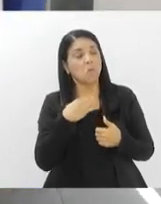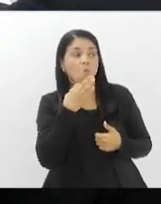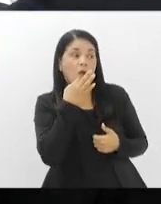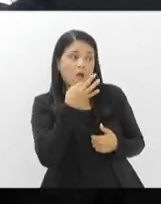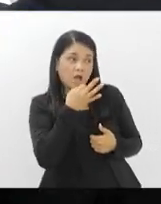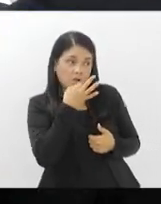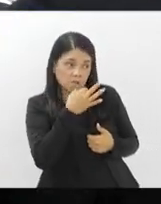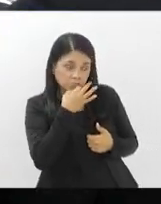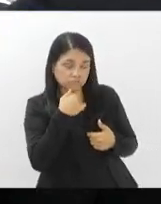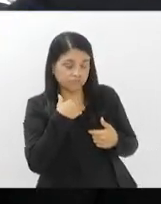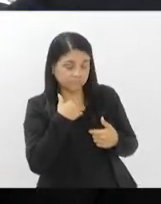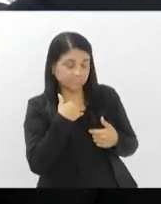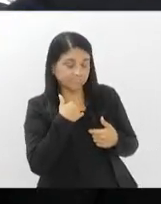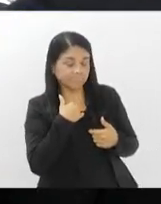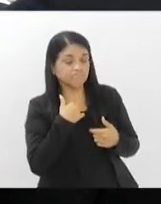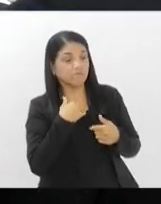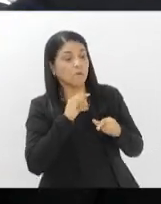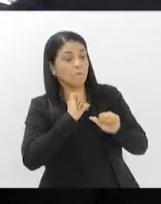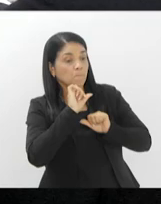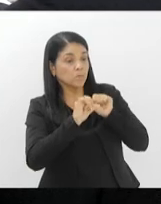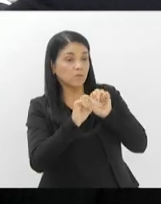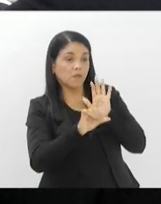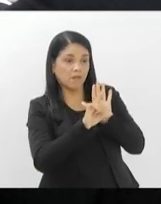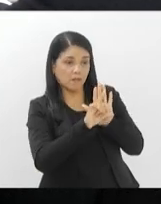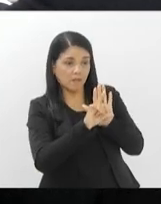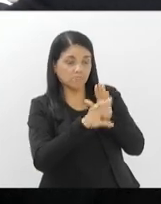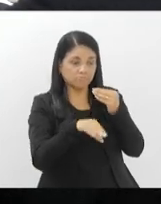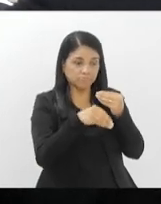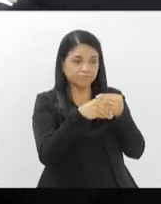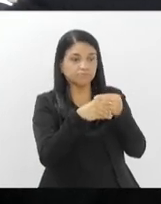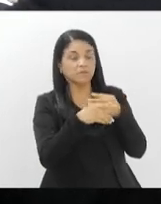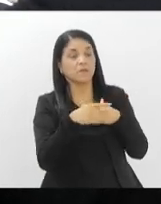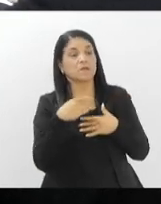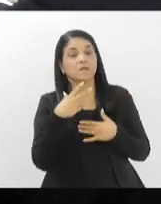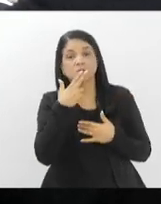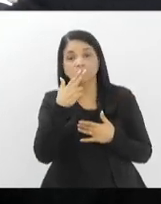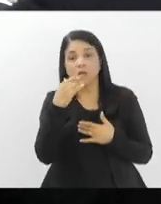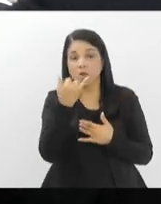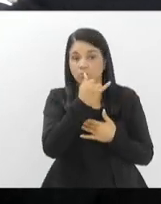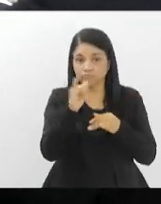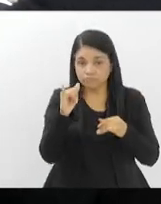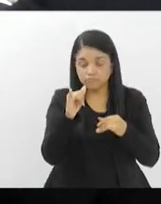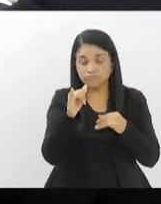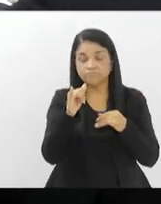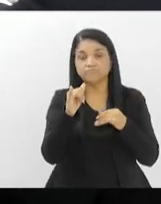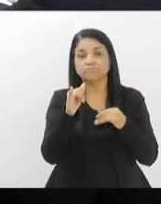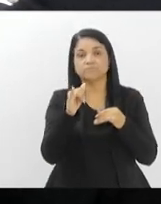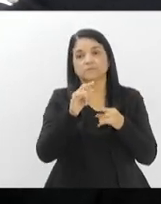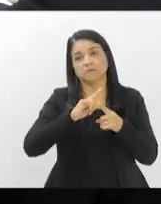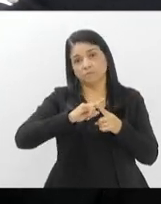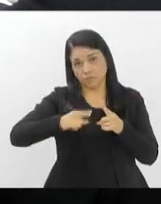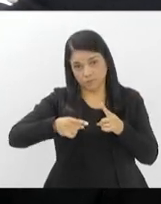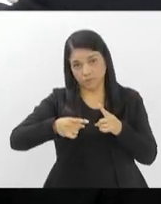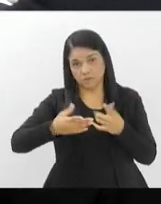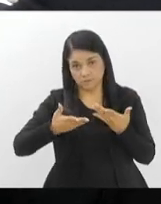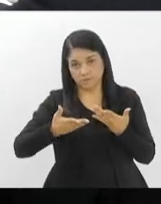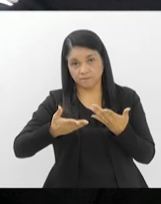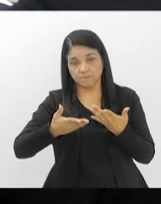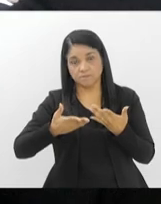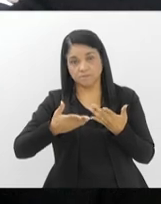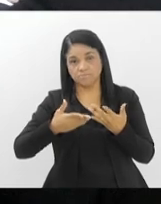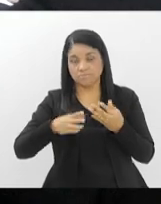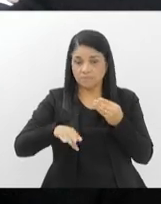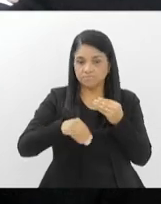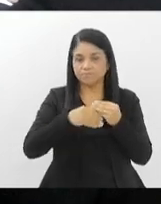assim me permite a sugestão, incluindo o cigarro eletrônico nas proibições. Pode ser. Porque fica mais efetivo.